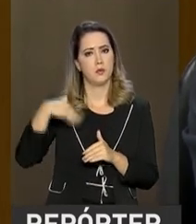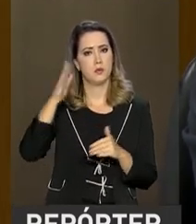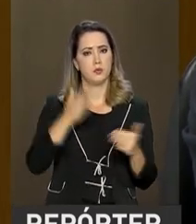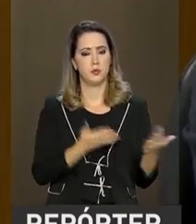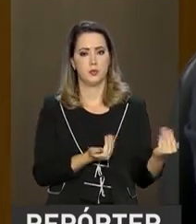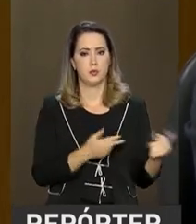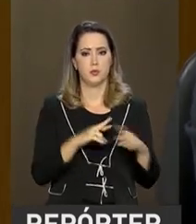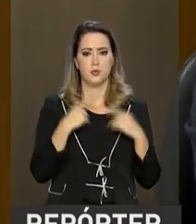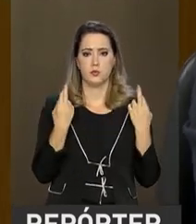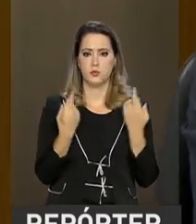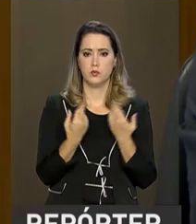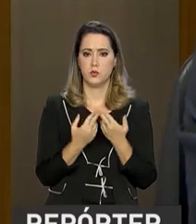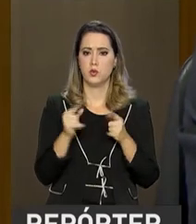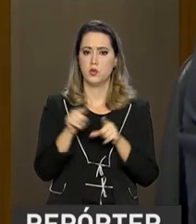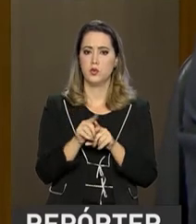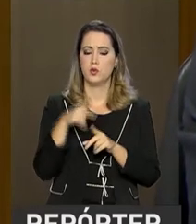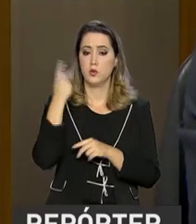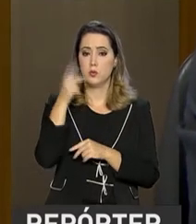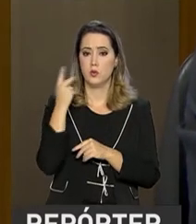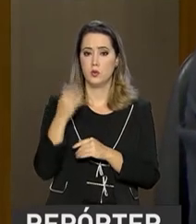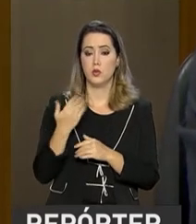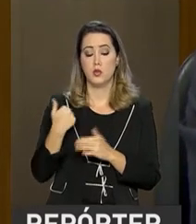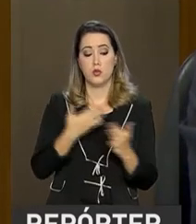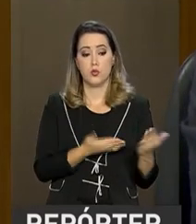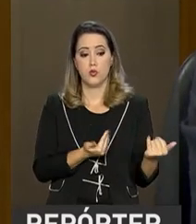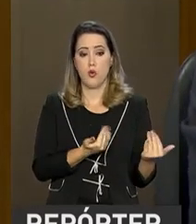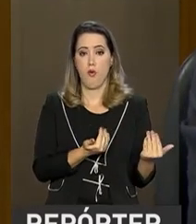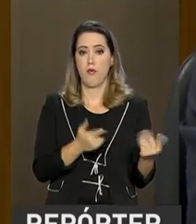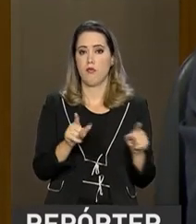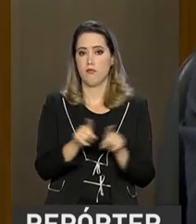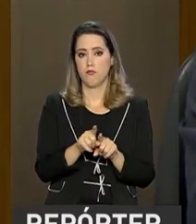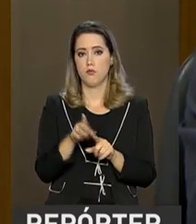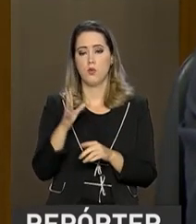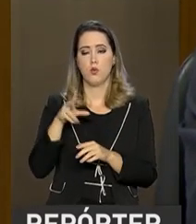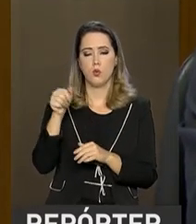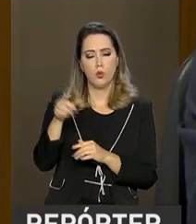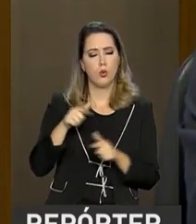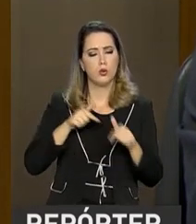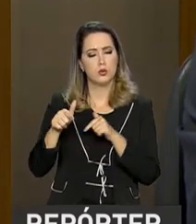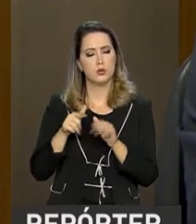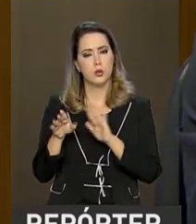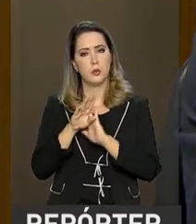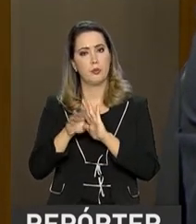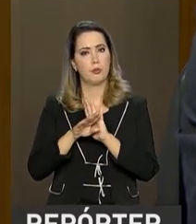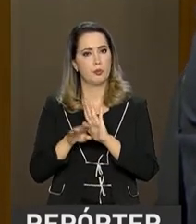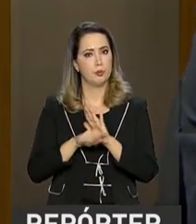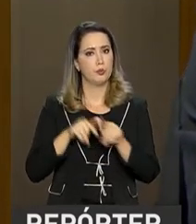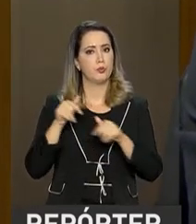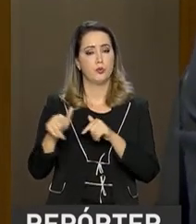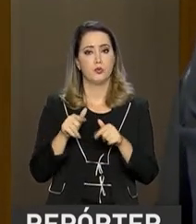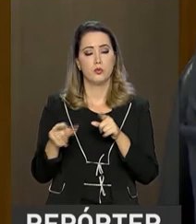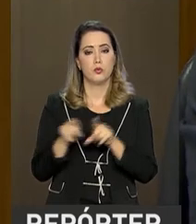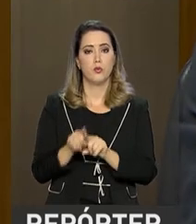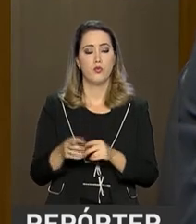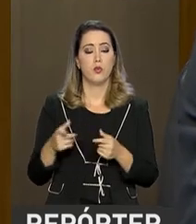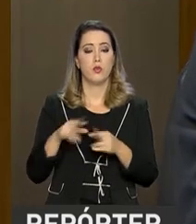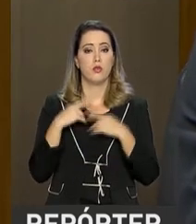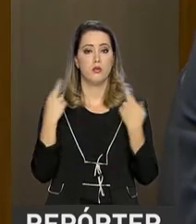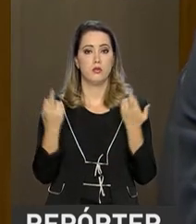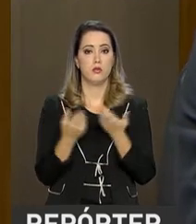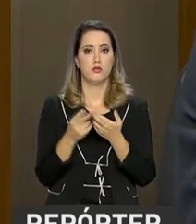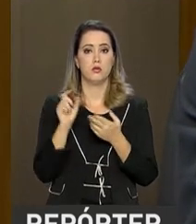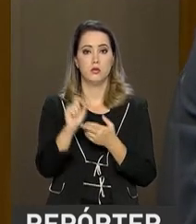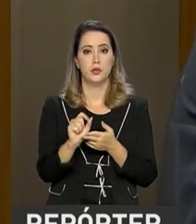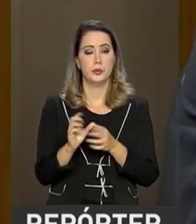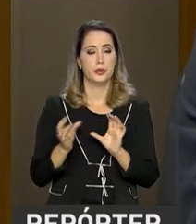uma política de transversalidade onde todas as iniciativas projetos ações elas estão reunidos nesse